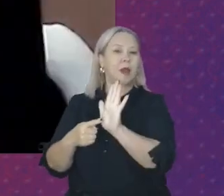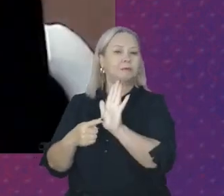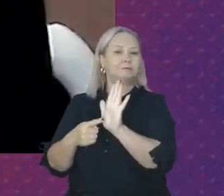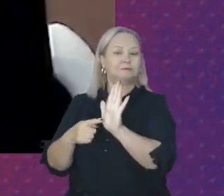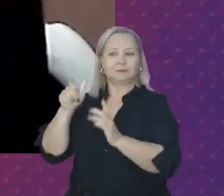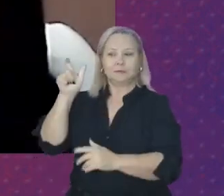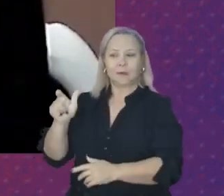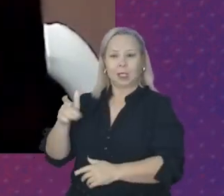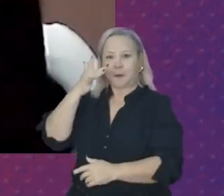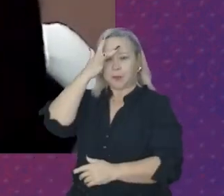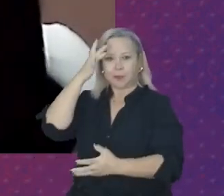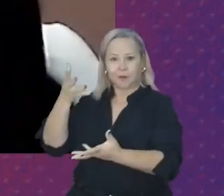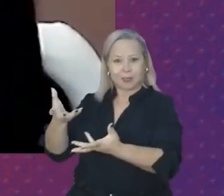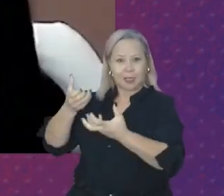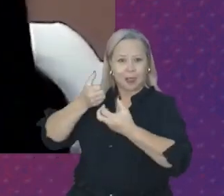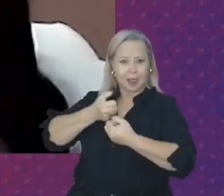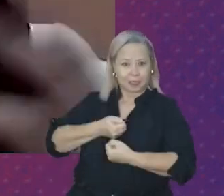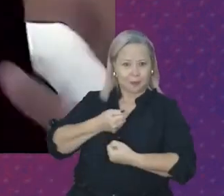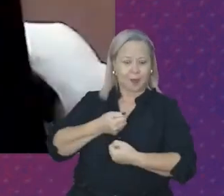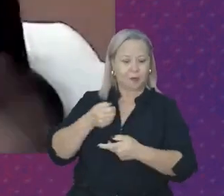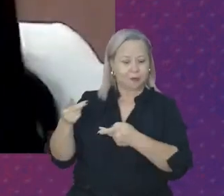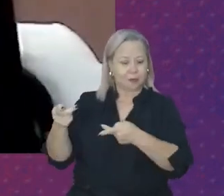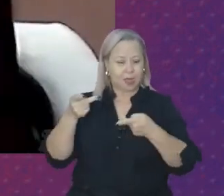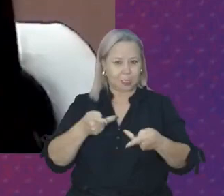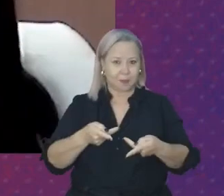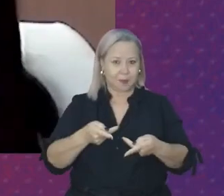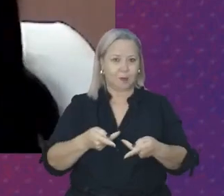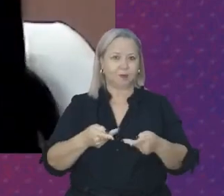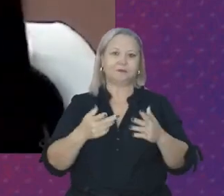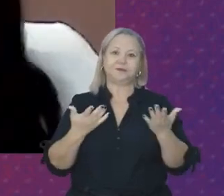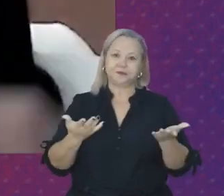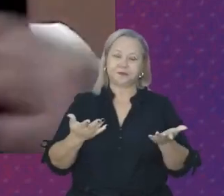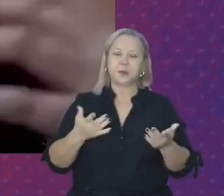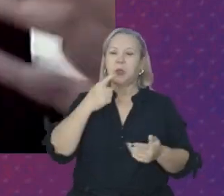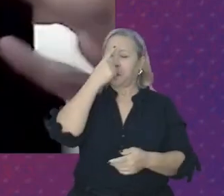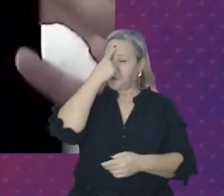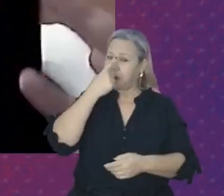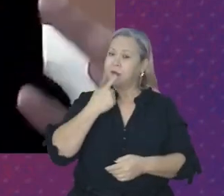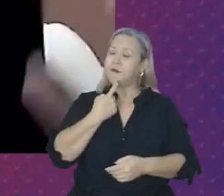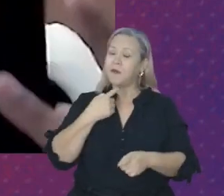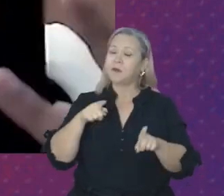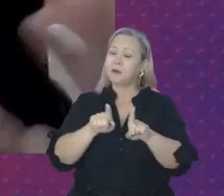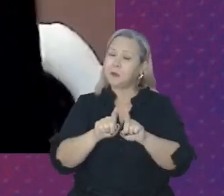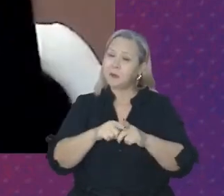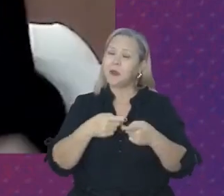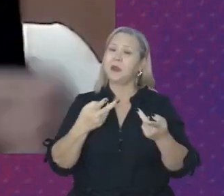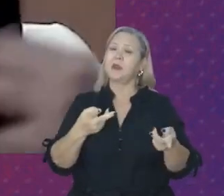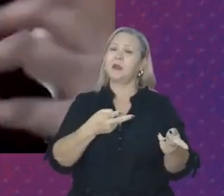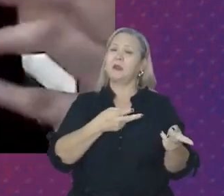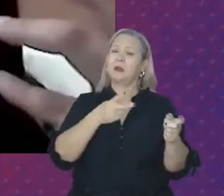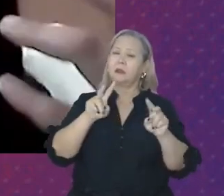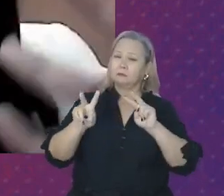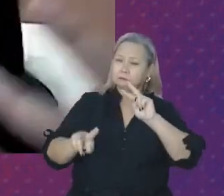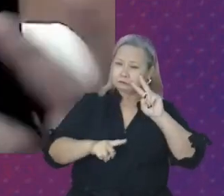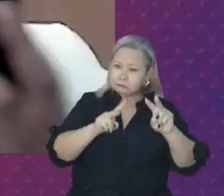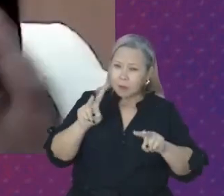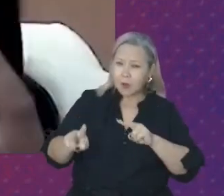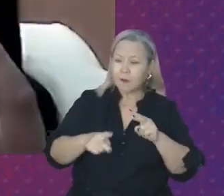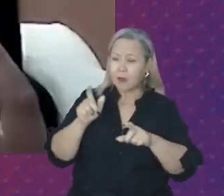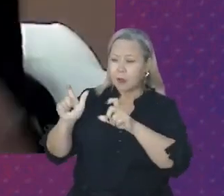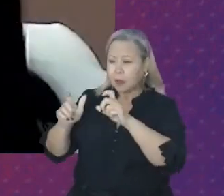audiência delas vai ajudar a crescer. O teu perfil também vai ajudar a dar visibilidade, vai mostrar que você